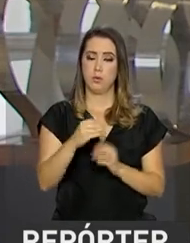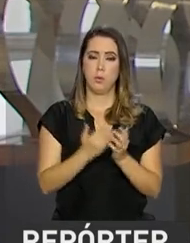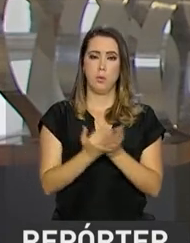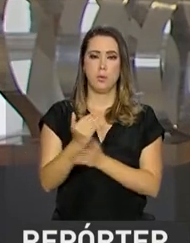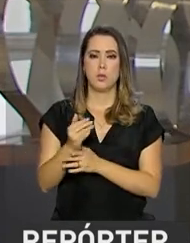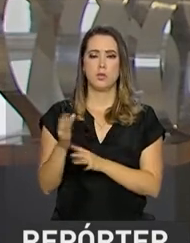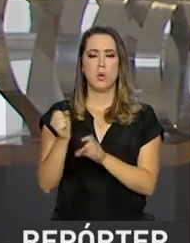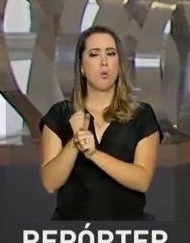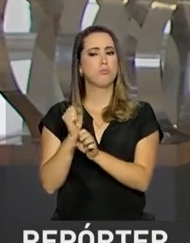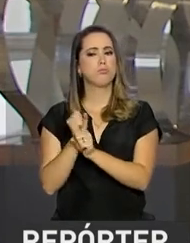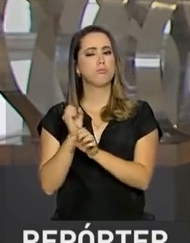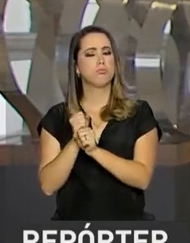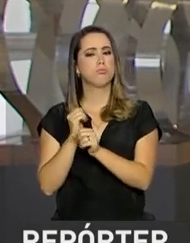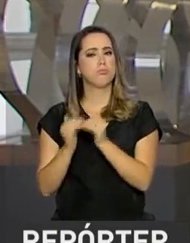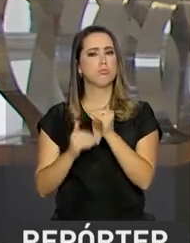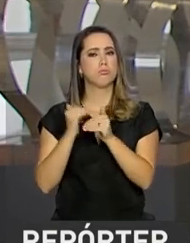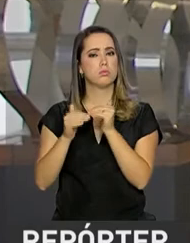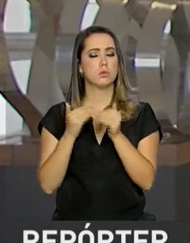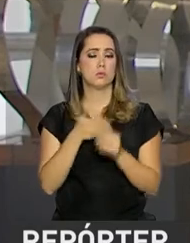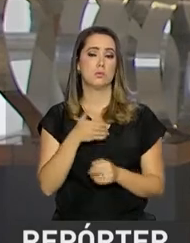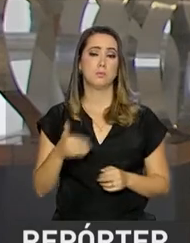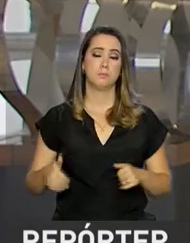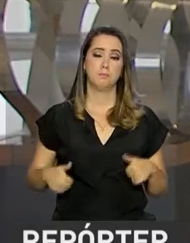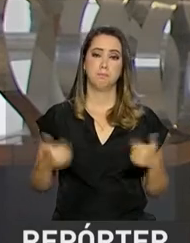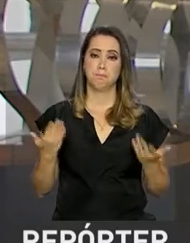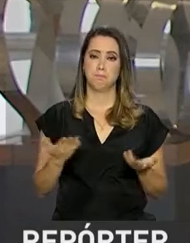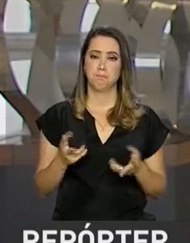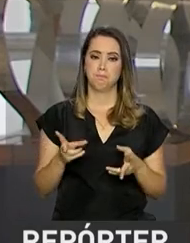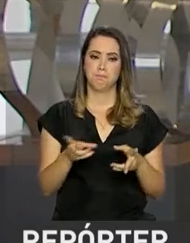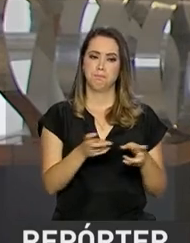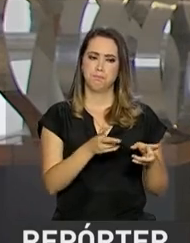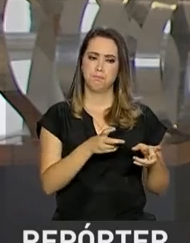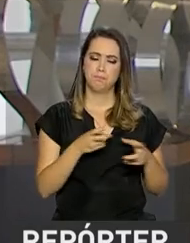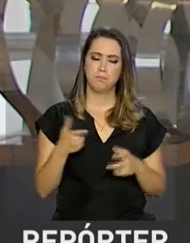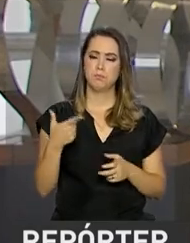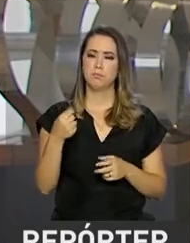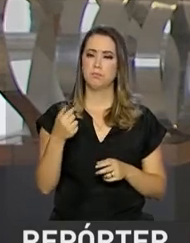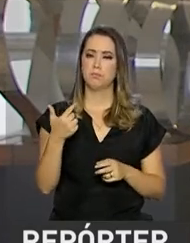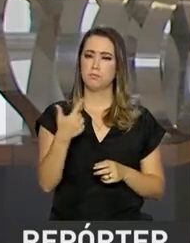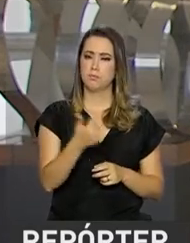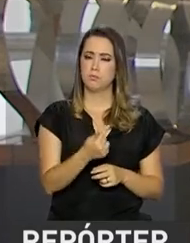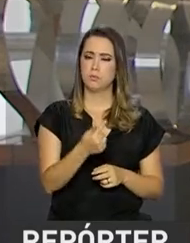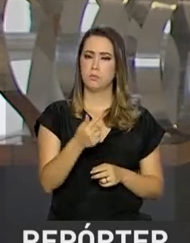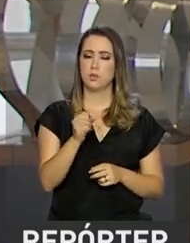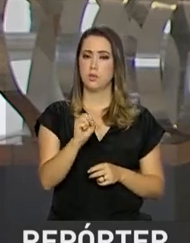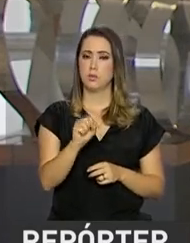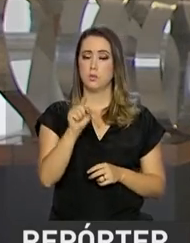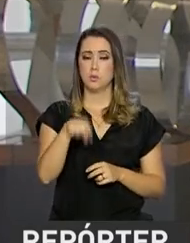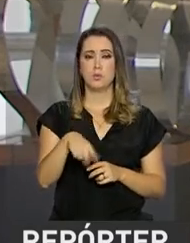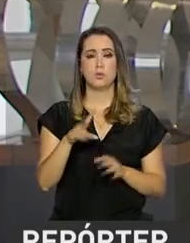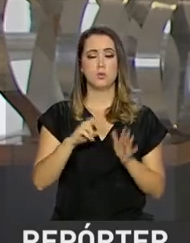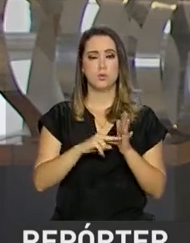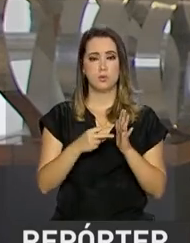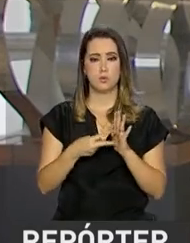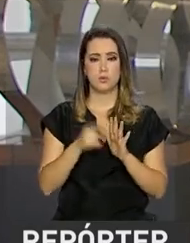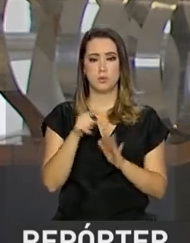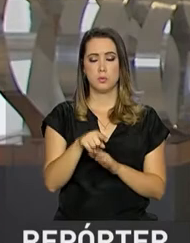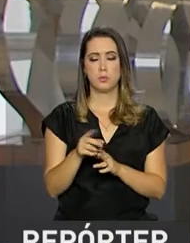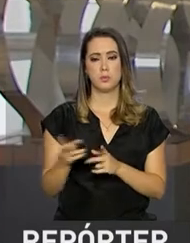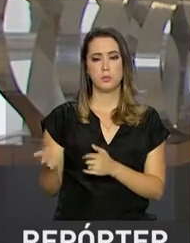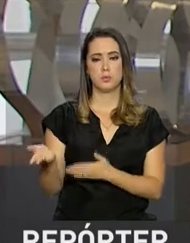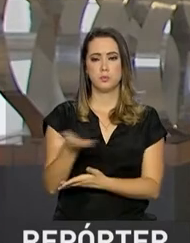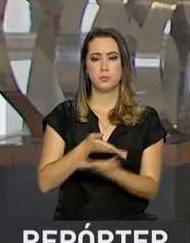essa série histórica pelo governo as previsões para 2018 são os seguintes o mercado financeiro estima